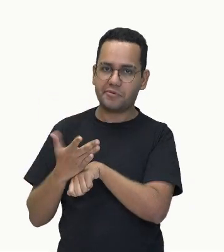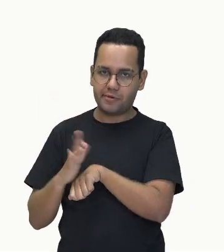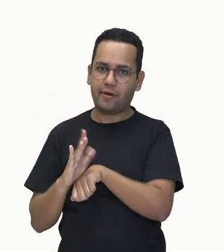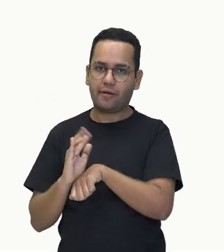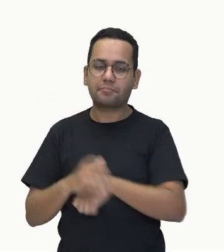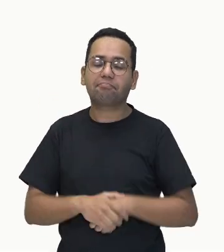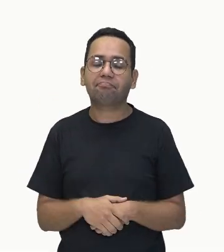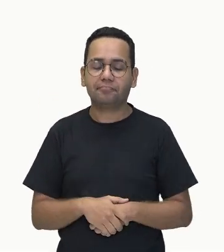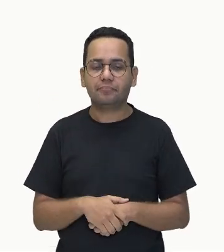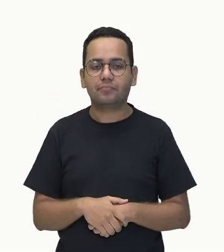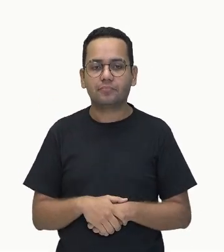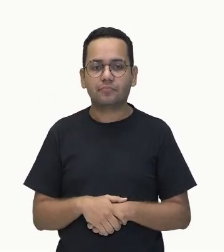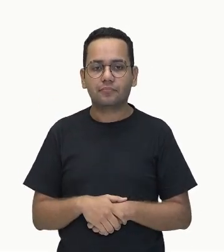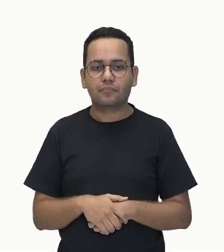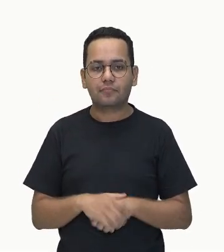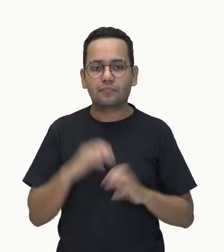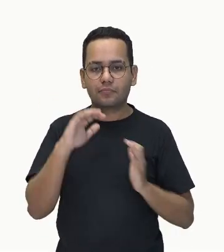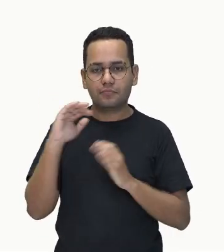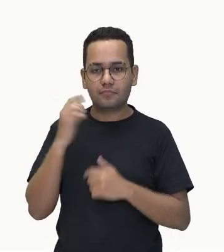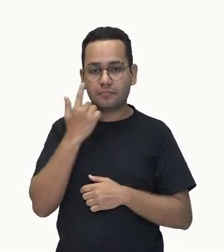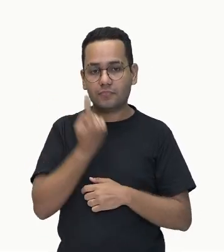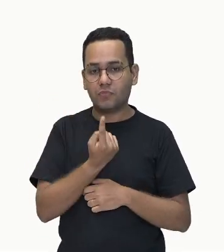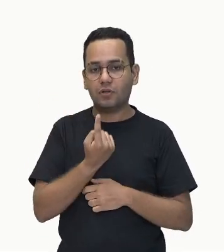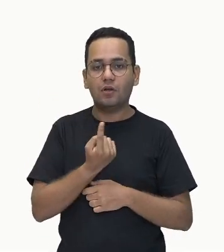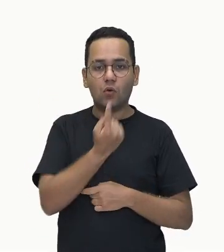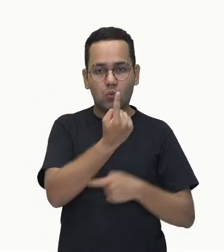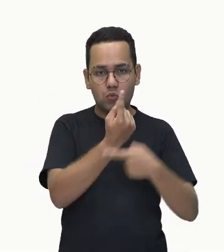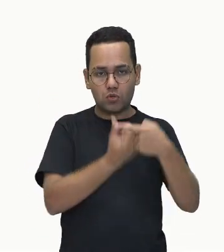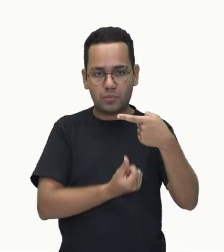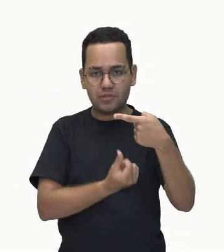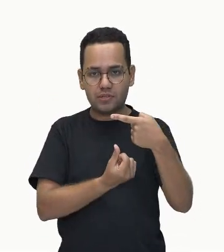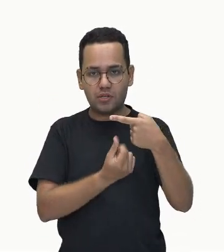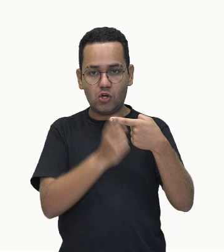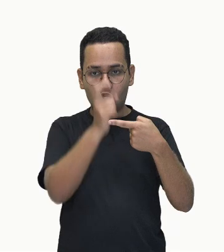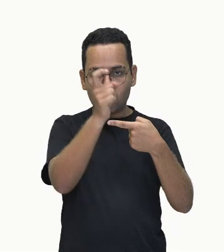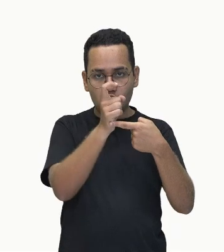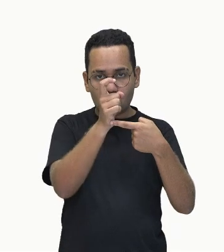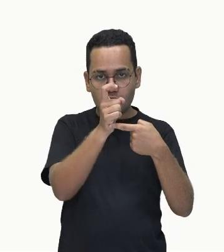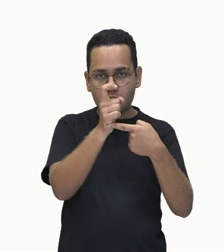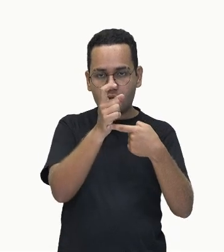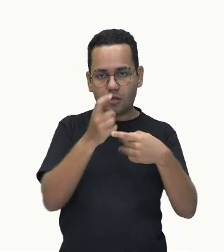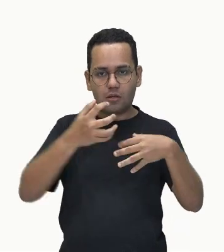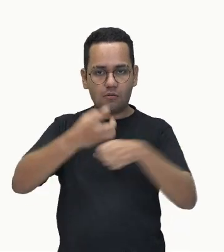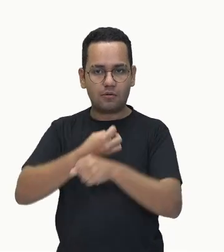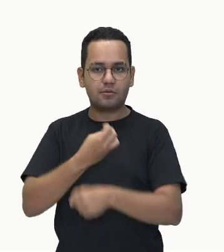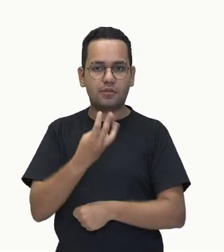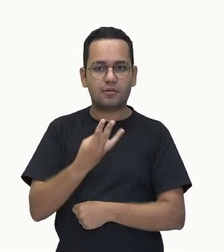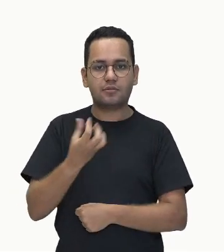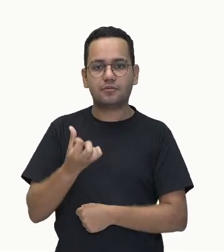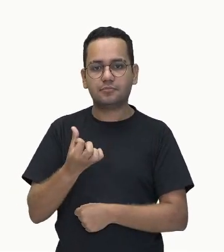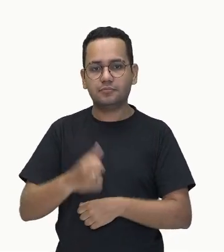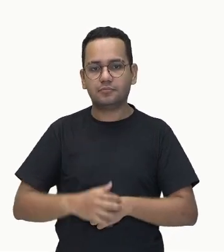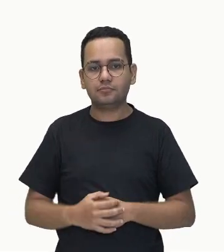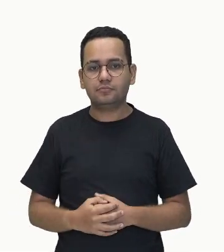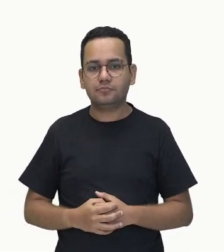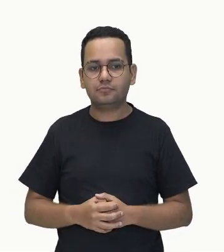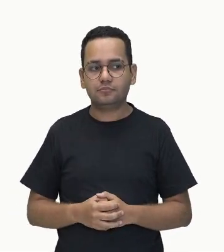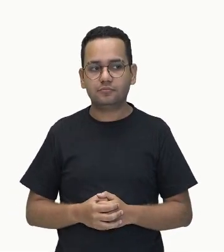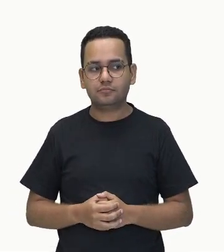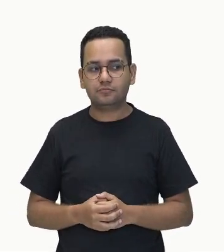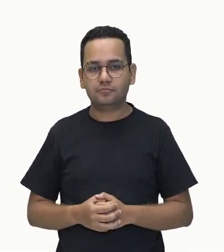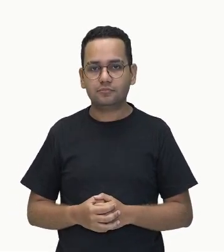exponencial então 1 so 6 elevado x igual